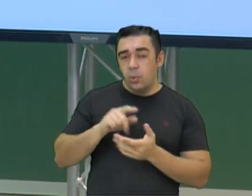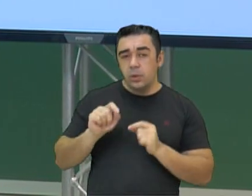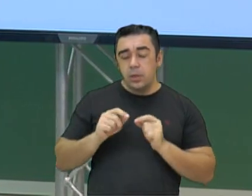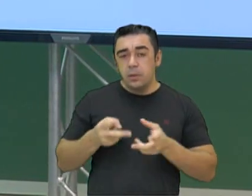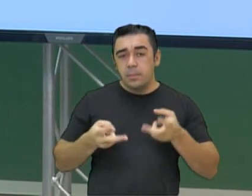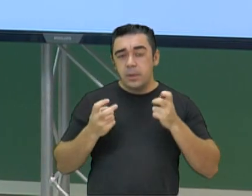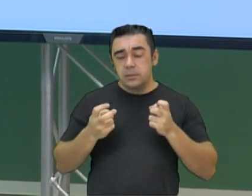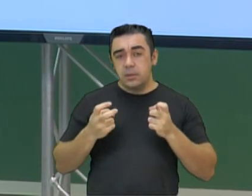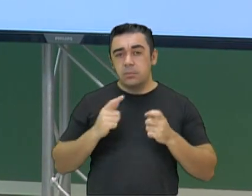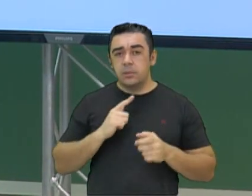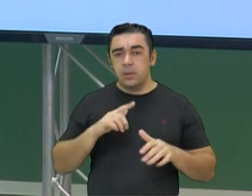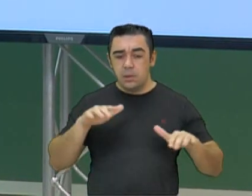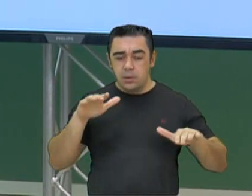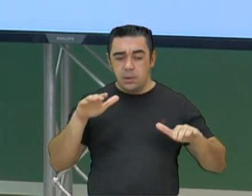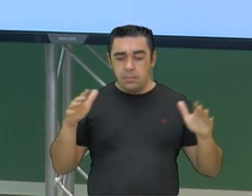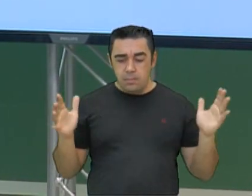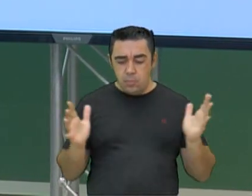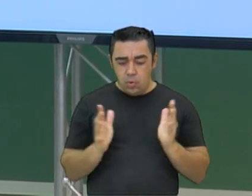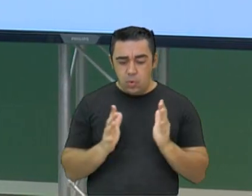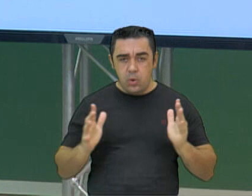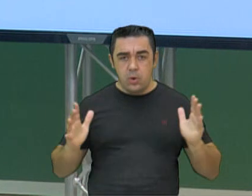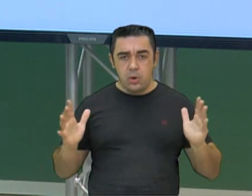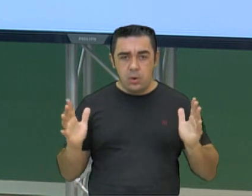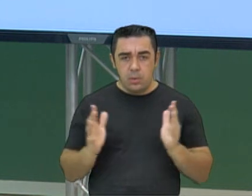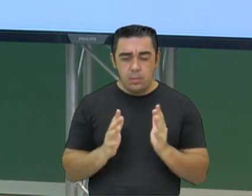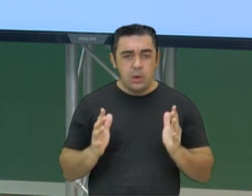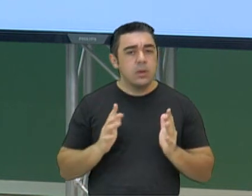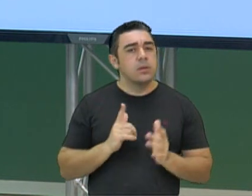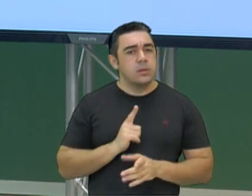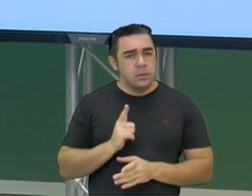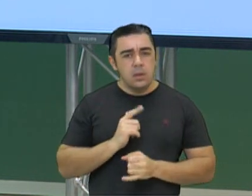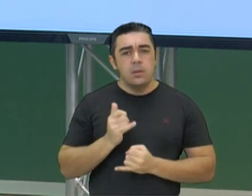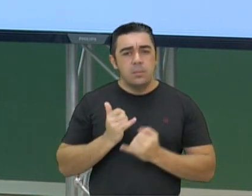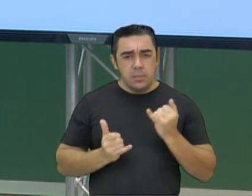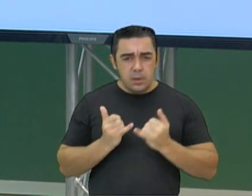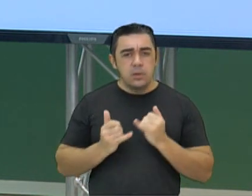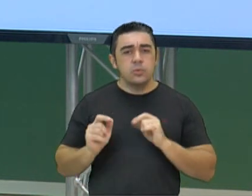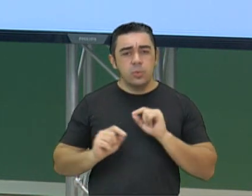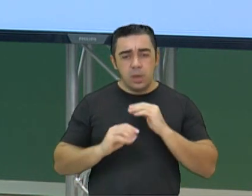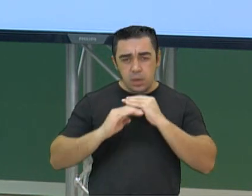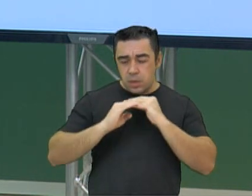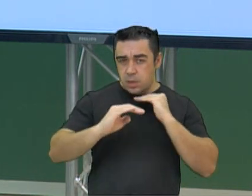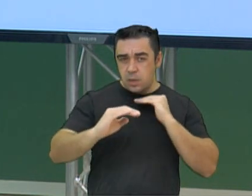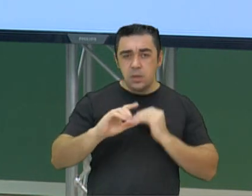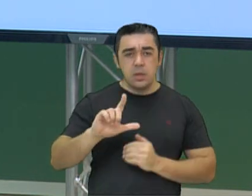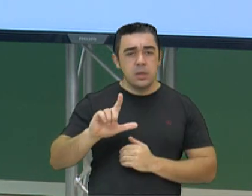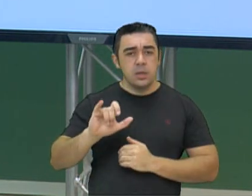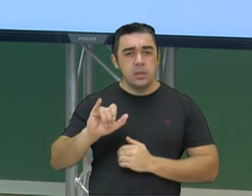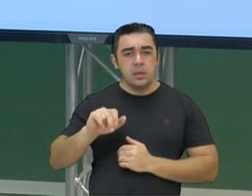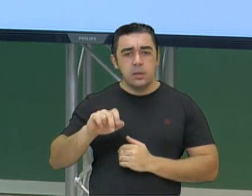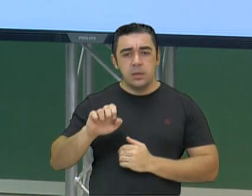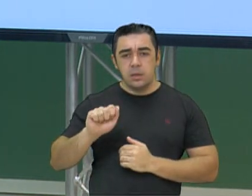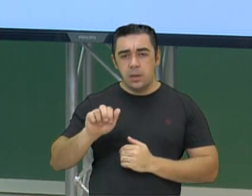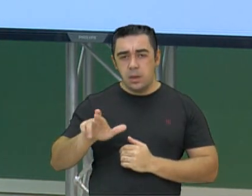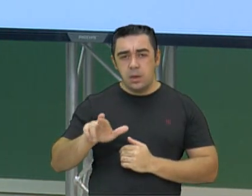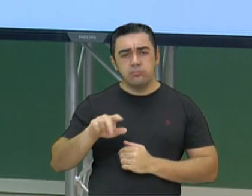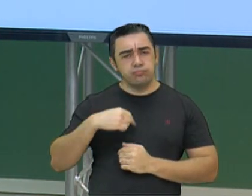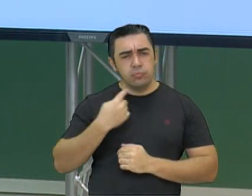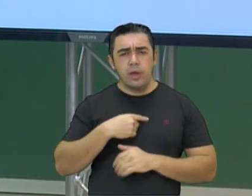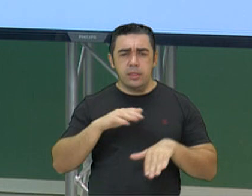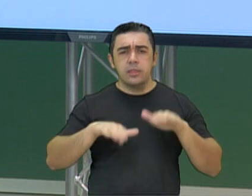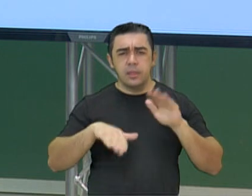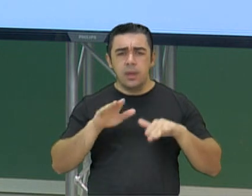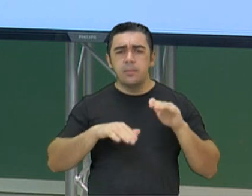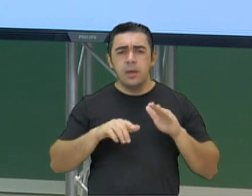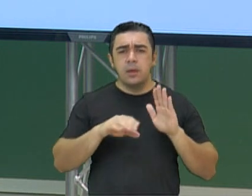gente percebe esse comportamento muito próximo a esse comportamento linear. Né? A gente depende muito da questão